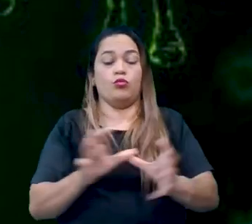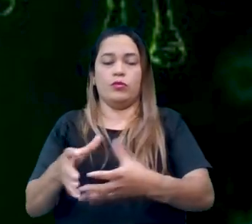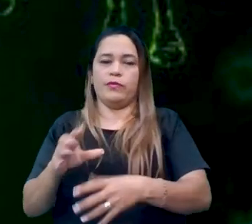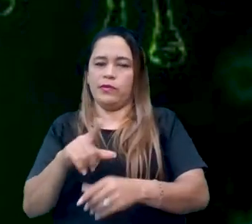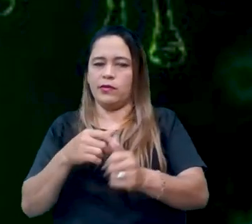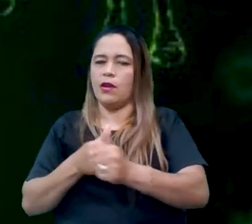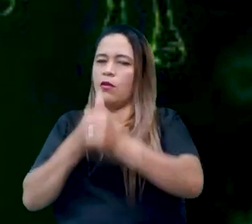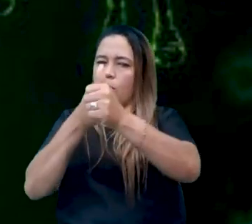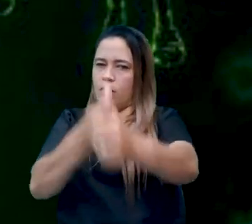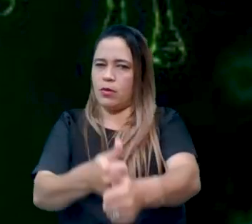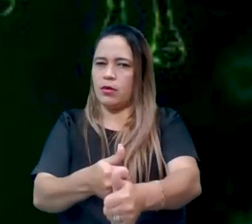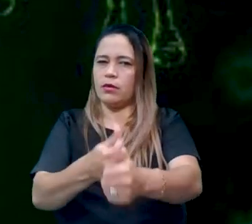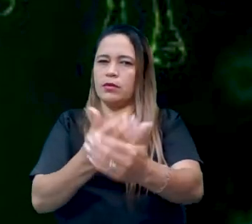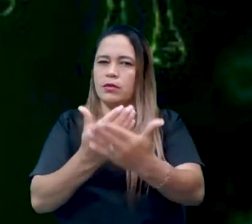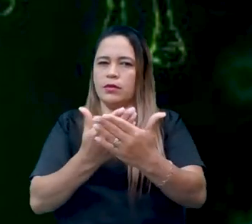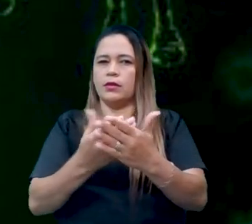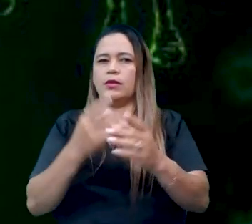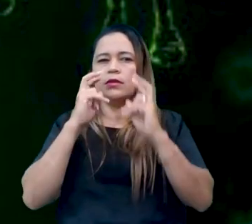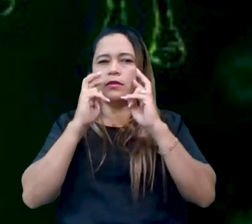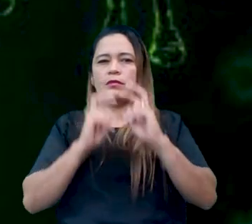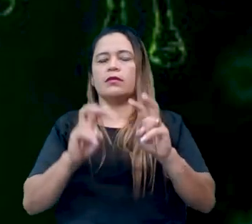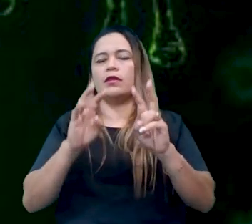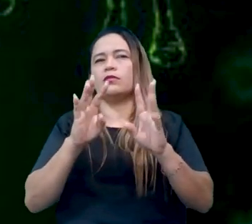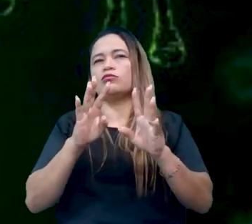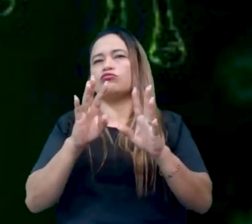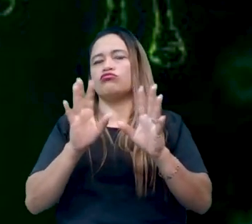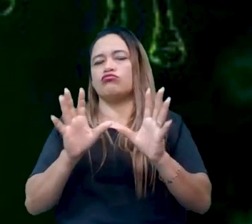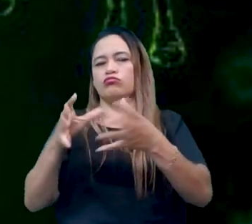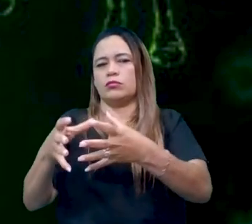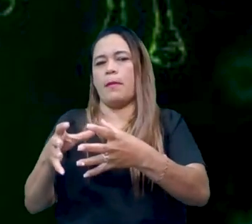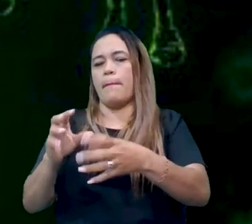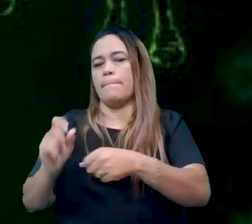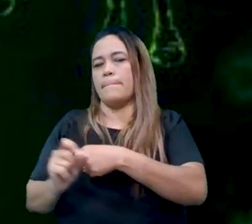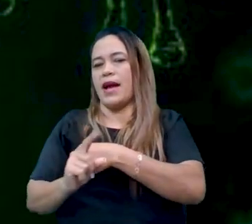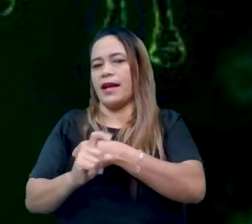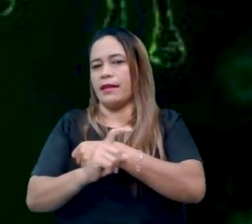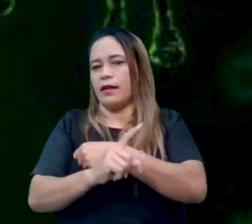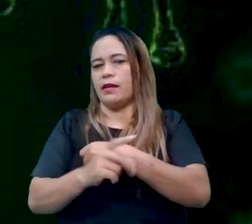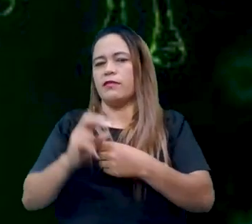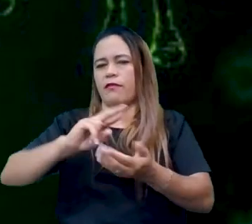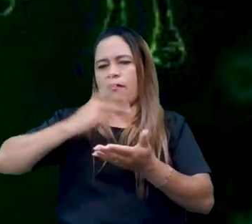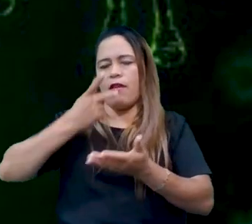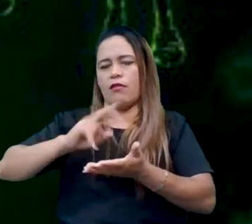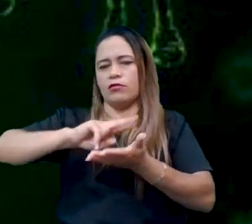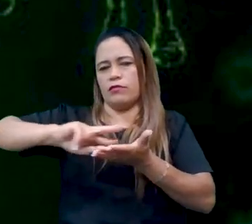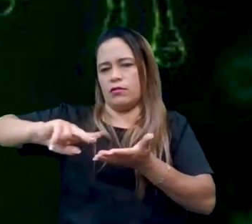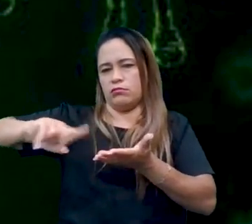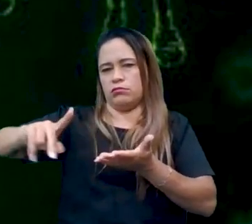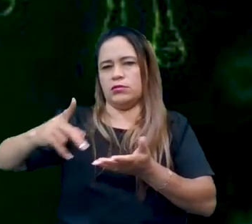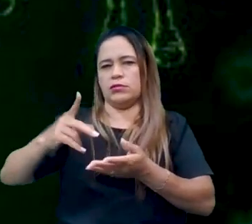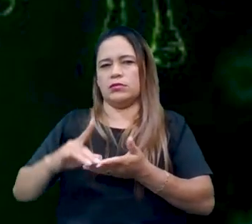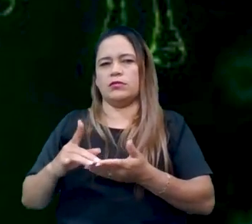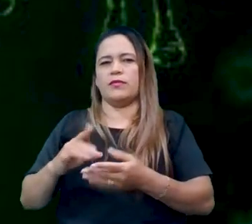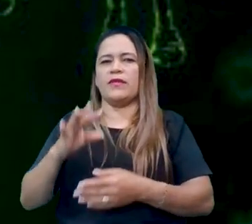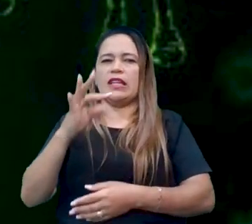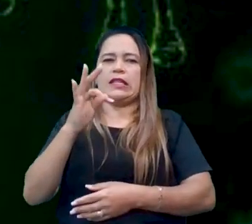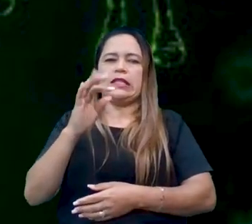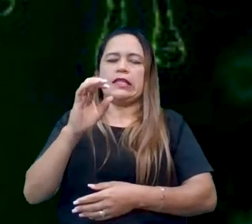nossas aulinhas, a gente montou um quadrinho parecido com esse de bactérias. Nós falamos de várias outras doenças, falamos de